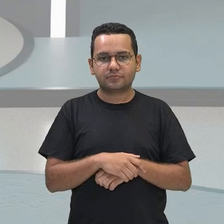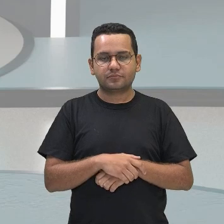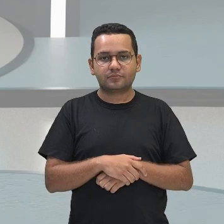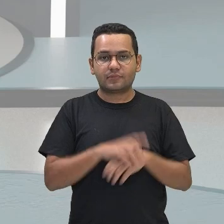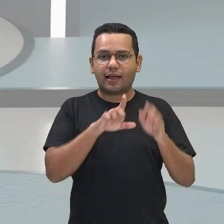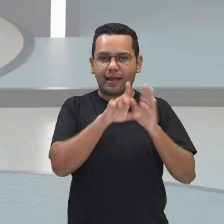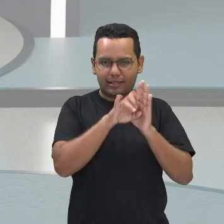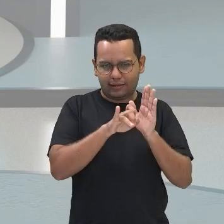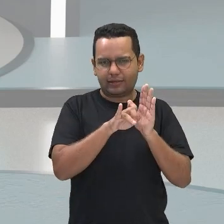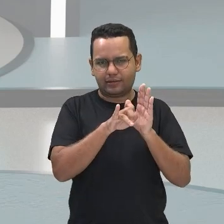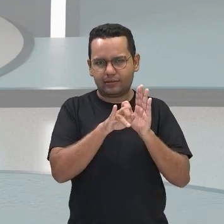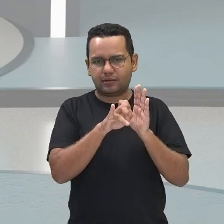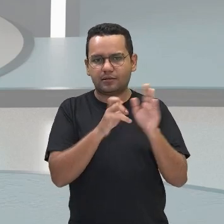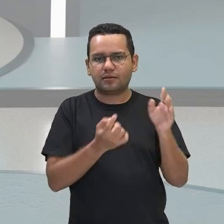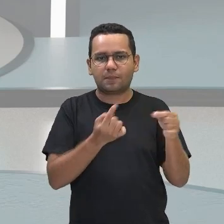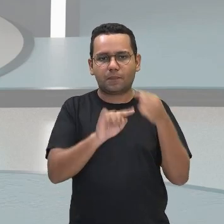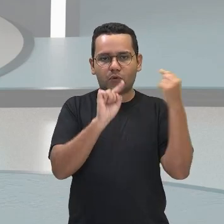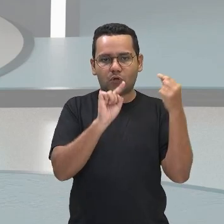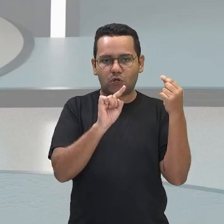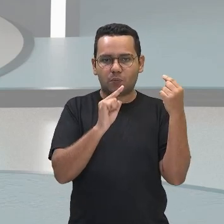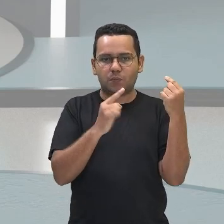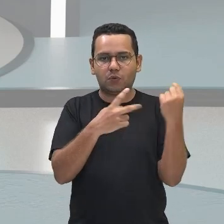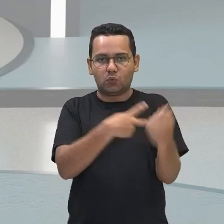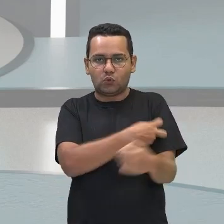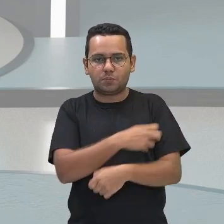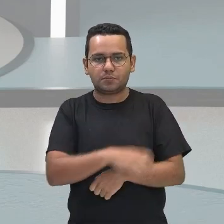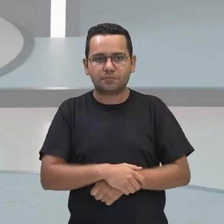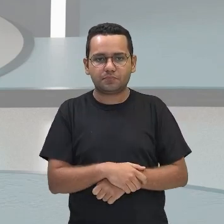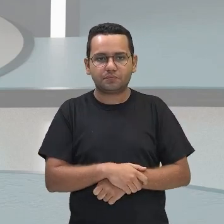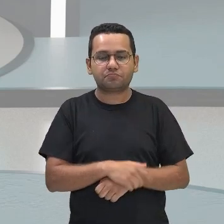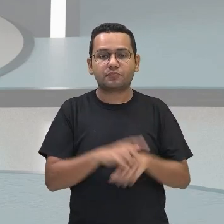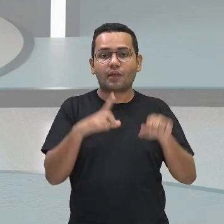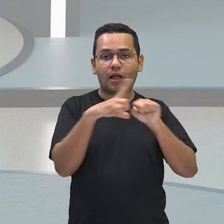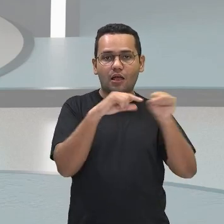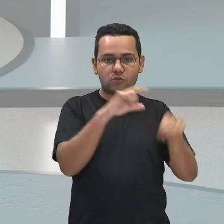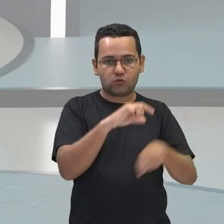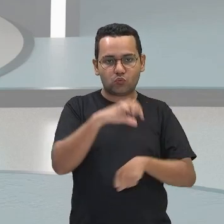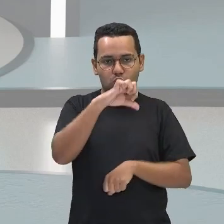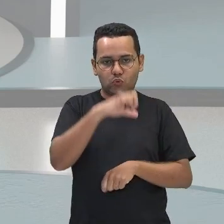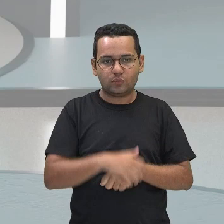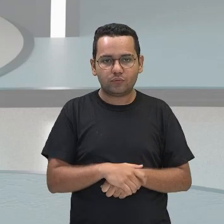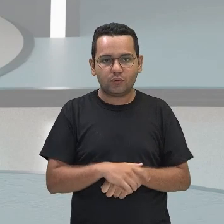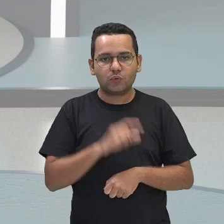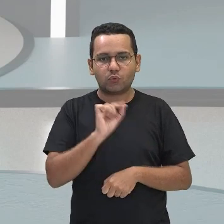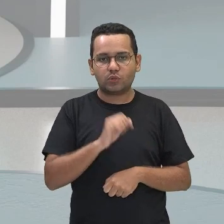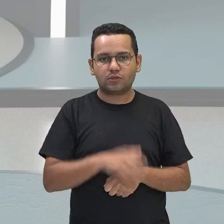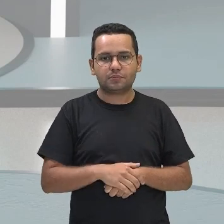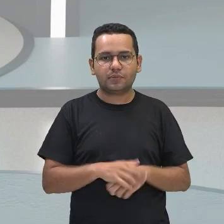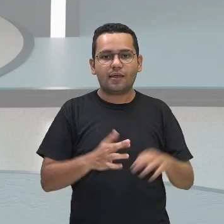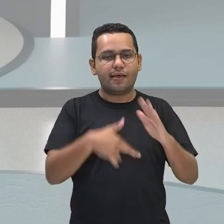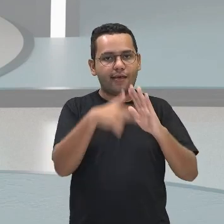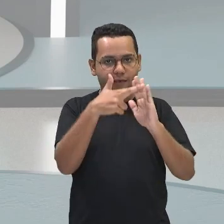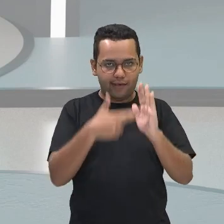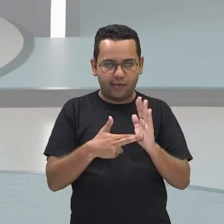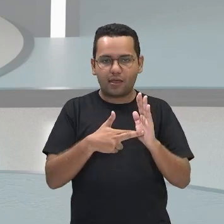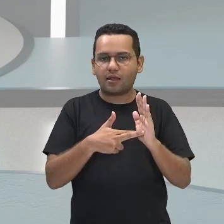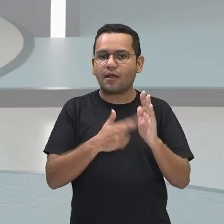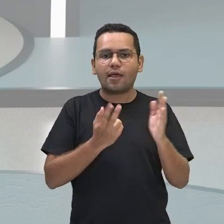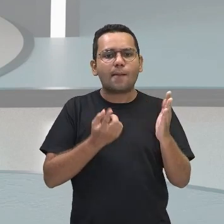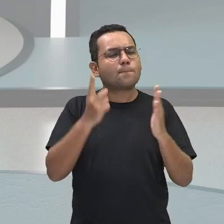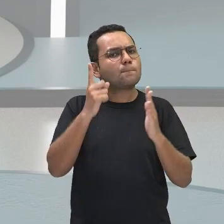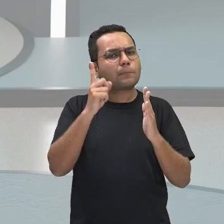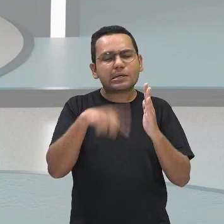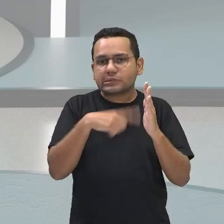lei antidoping, né? O artigo 9 é violação da regra antidopagem a presença de substâncias